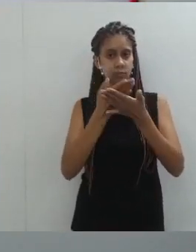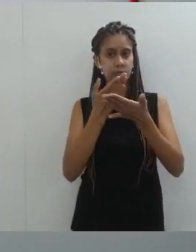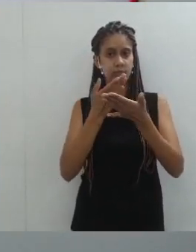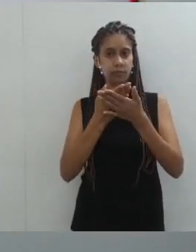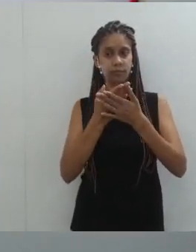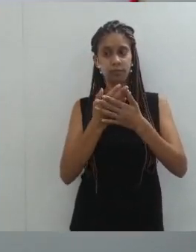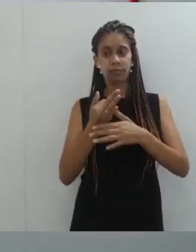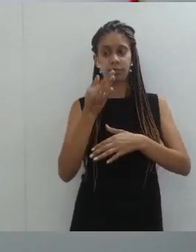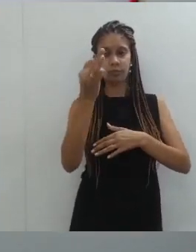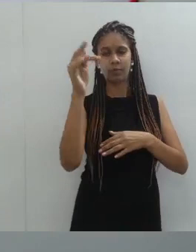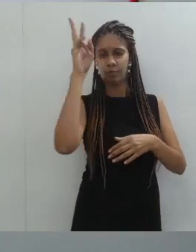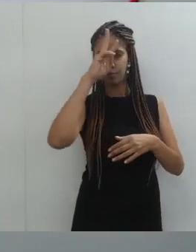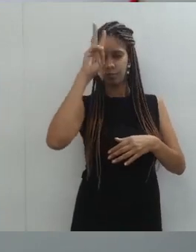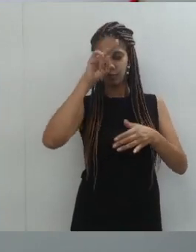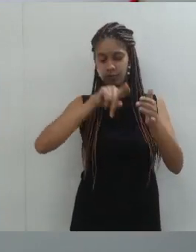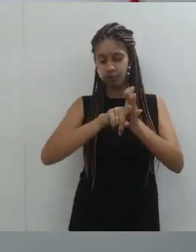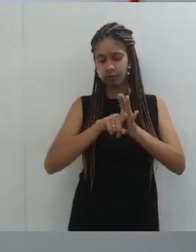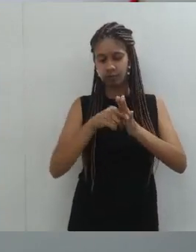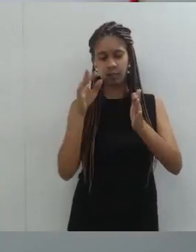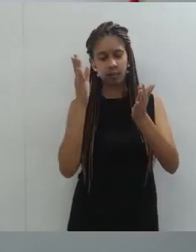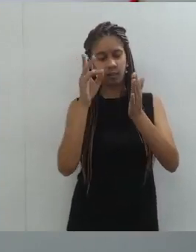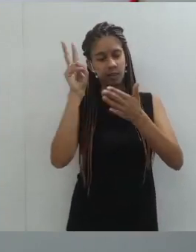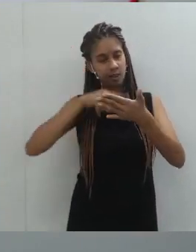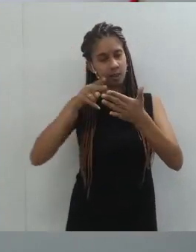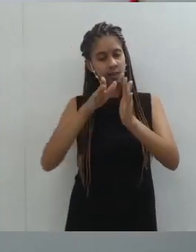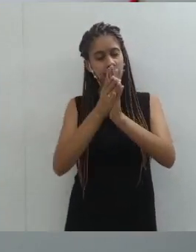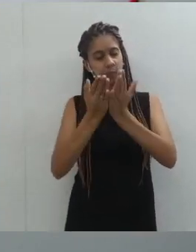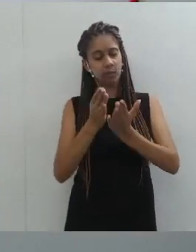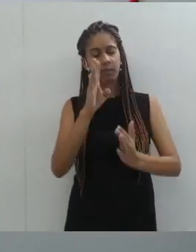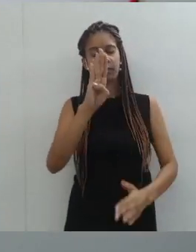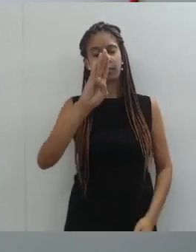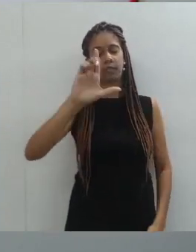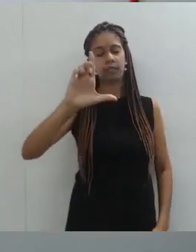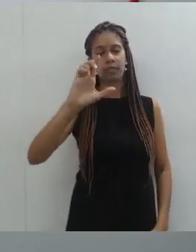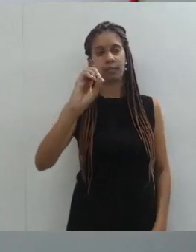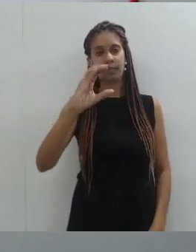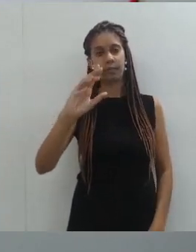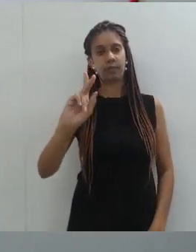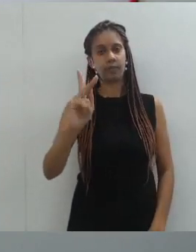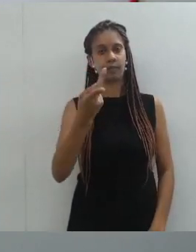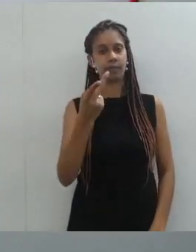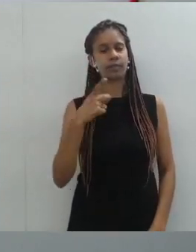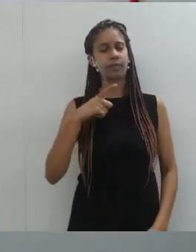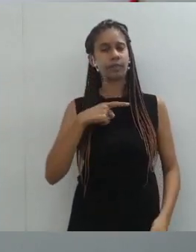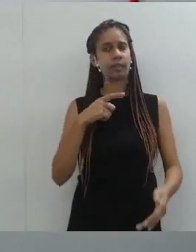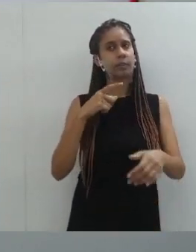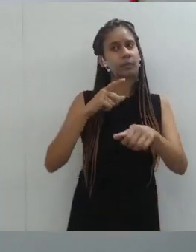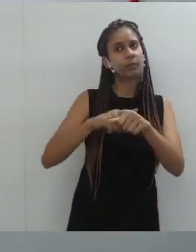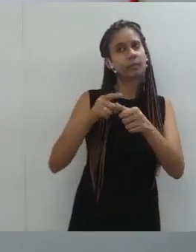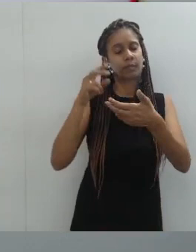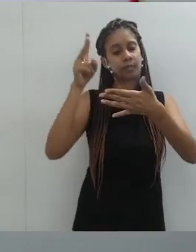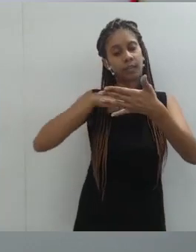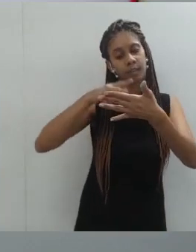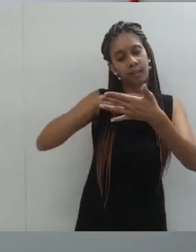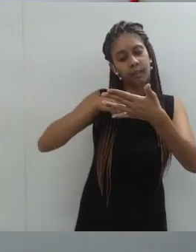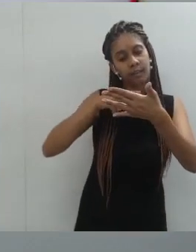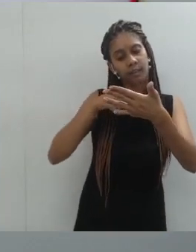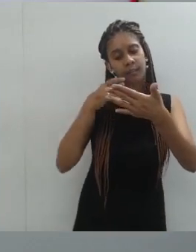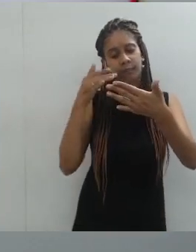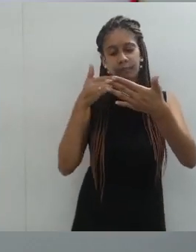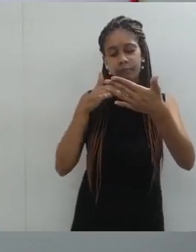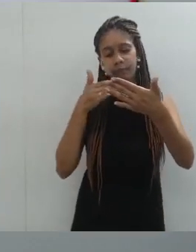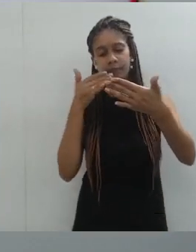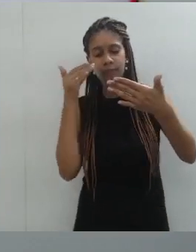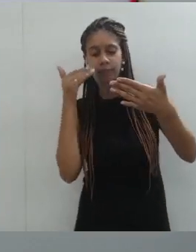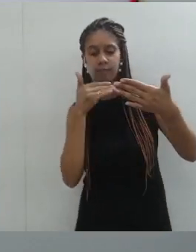ou historiadora, dá uma lida nesse livro. É muito bacana. Tem uma hora que a linguagem fica um pouco arrastada, mas vale a pena